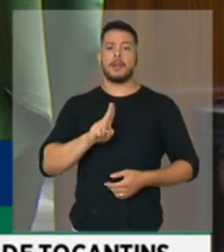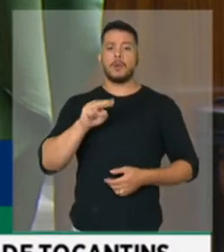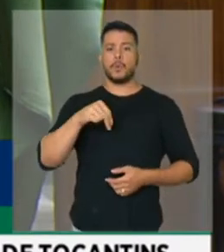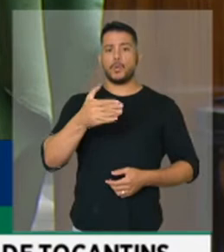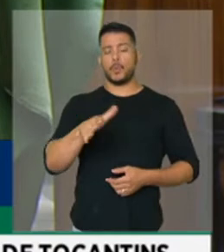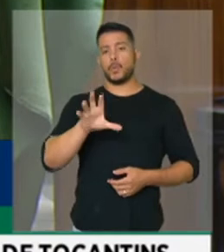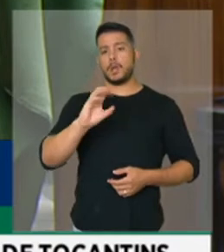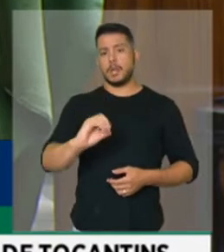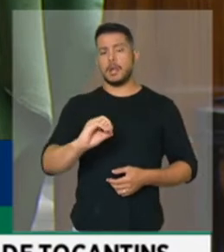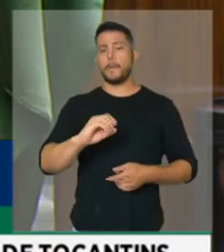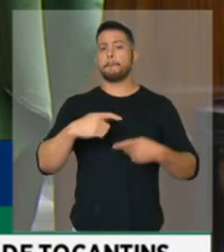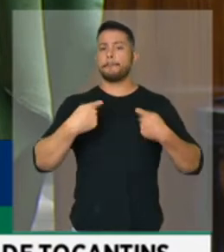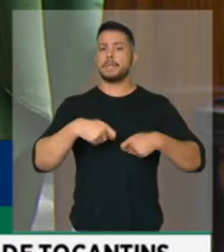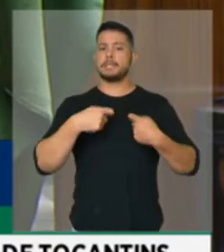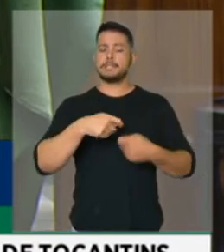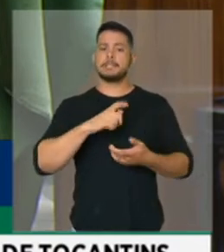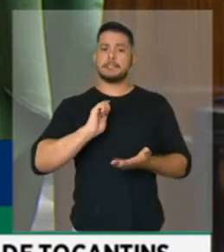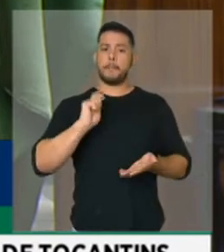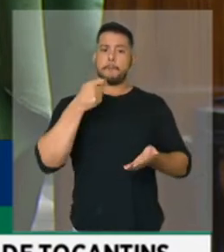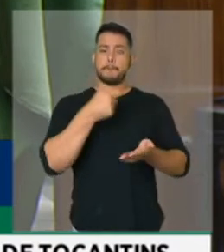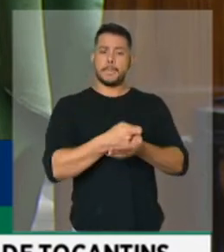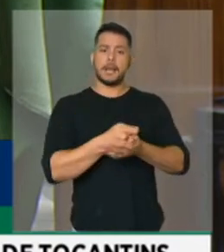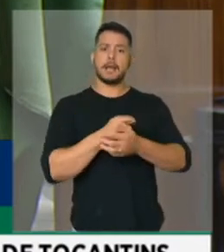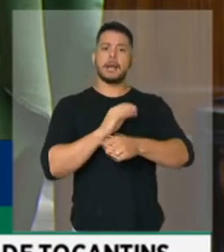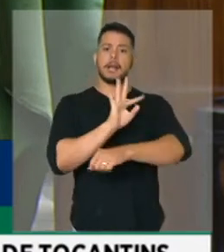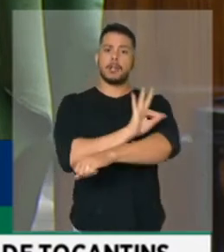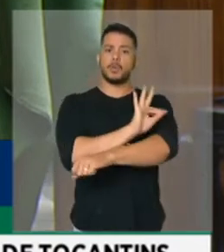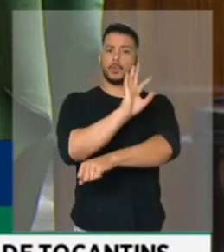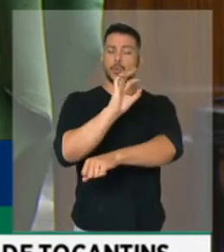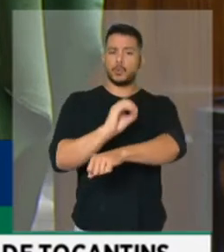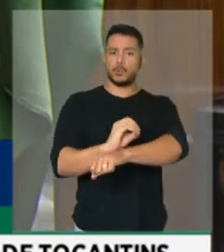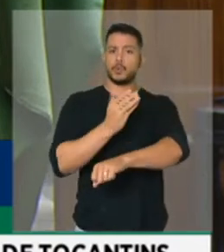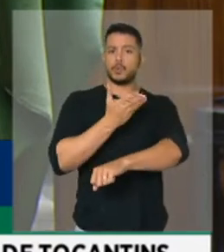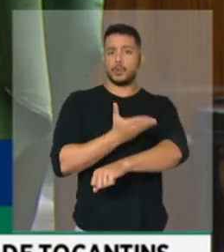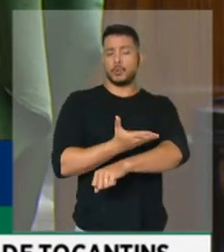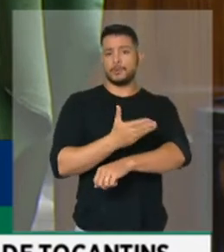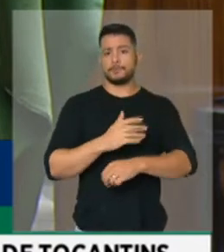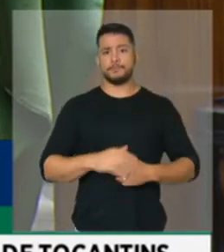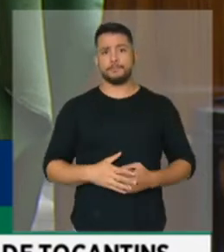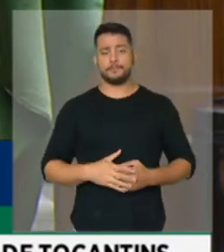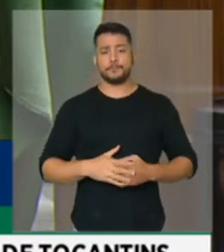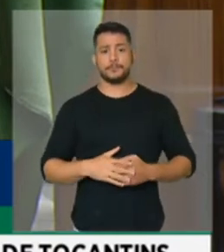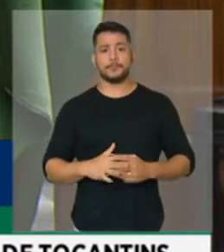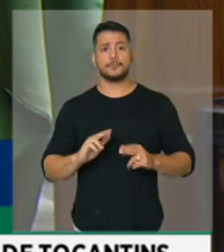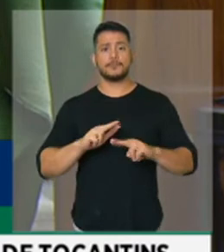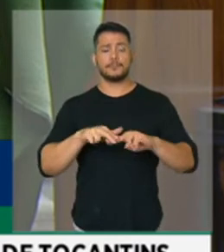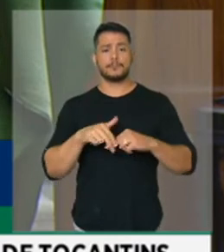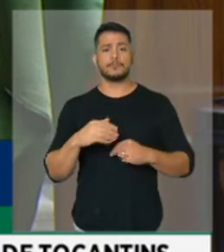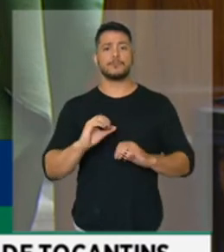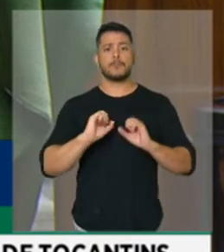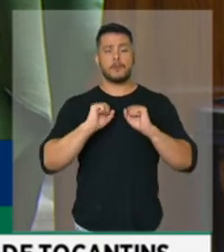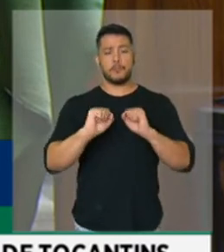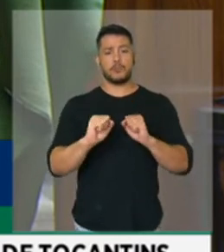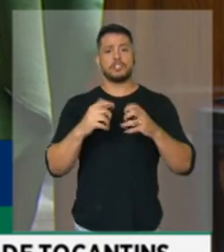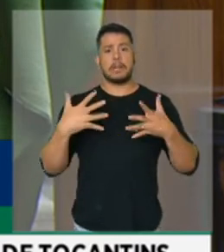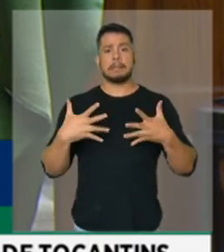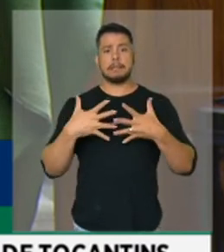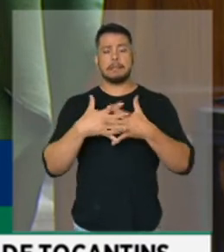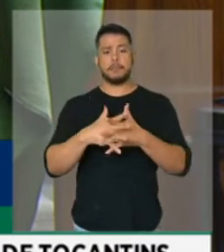pelas despesas de outro ente federativo, o Estado do Tocantins, sob pena de se ferir ao Pacto Federativo,